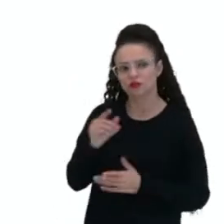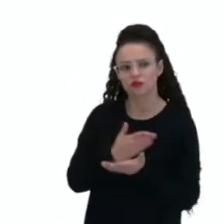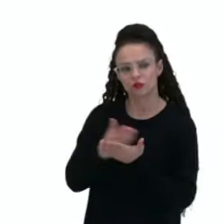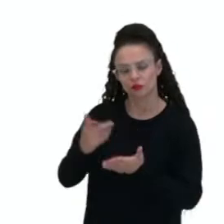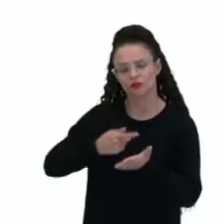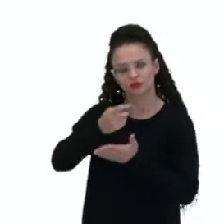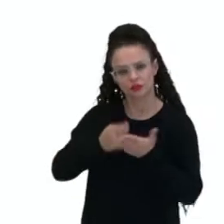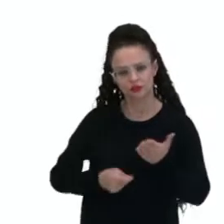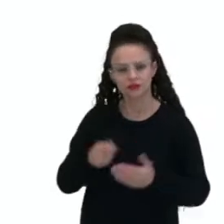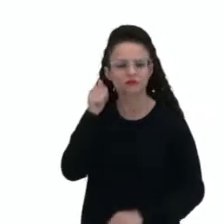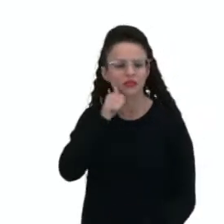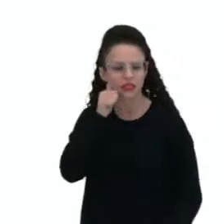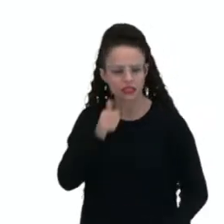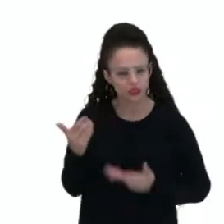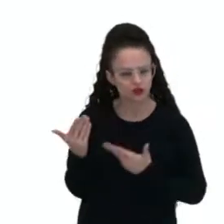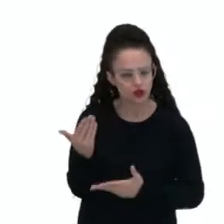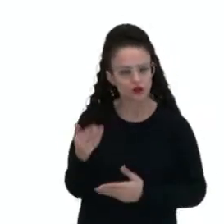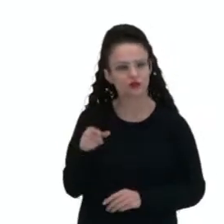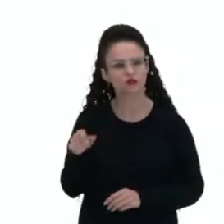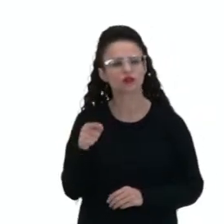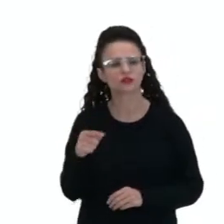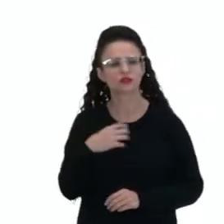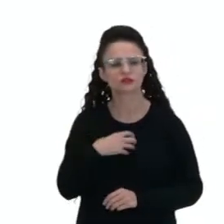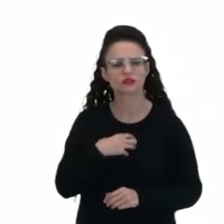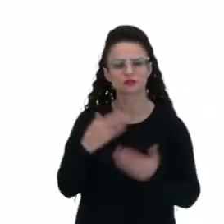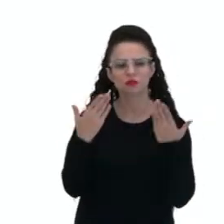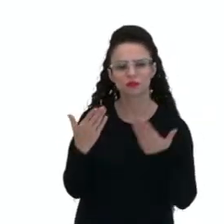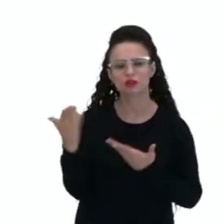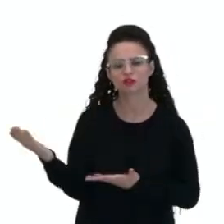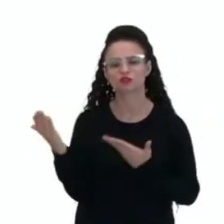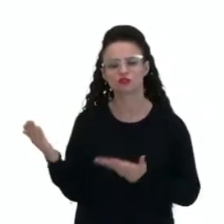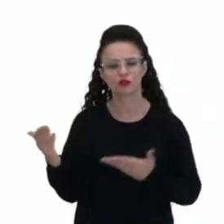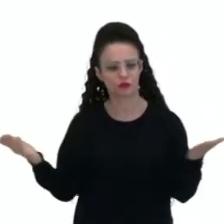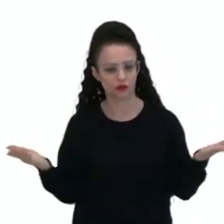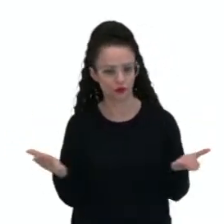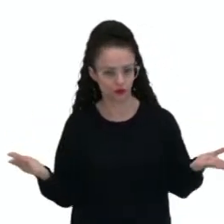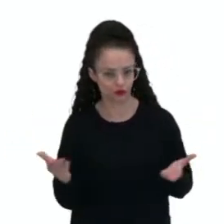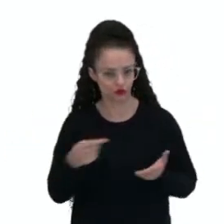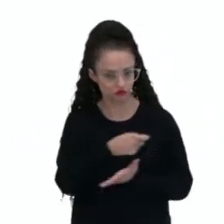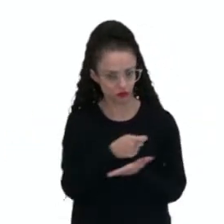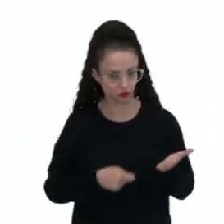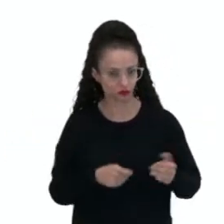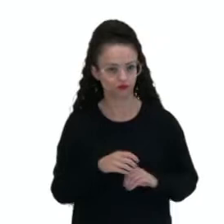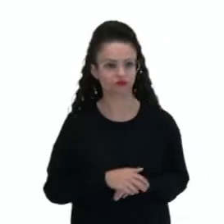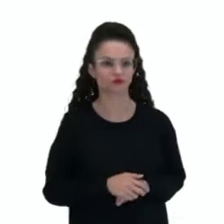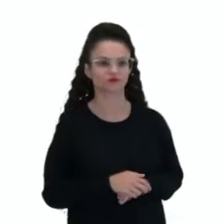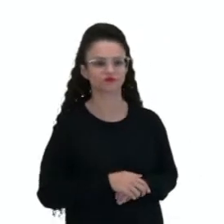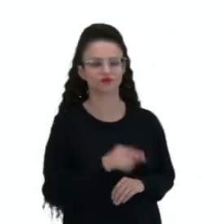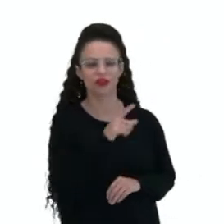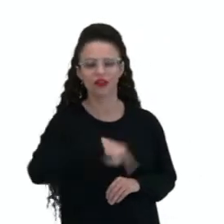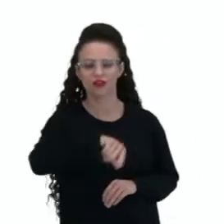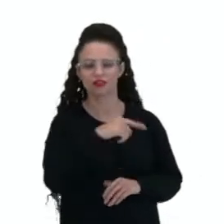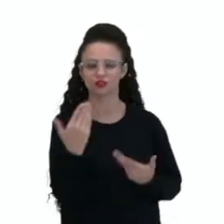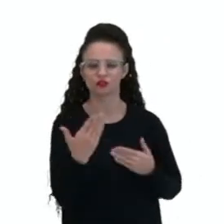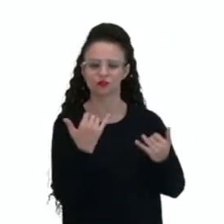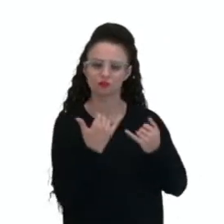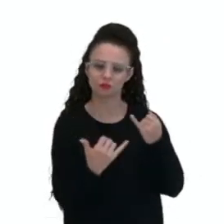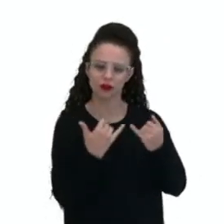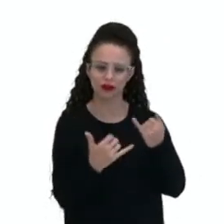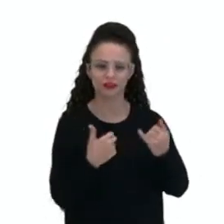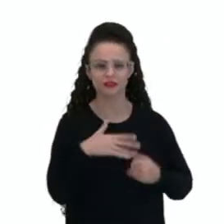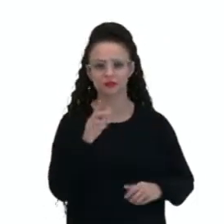começou a escrever ainda menina. Qual a impressão que tem dos jovens escritores de hoje? Eles me parecem ainda